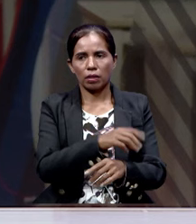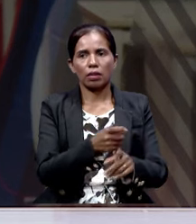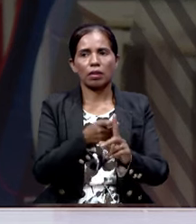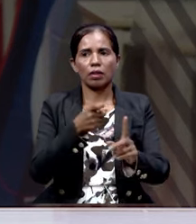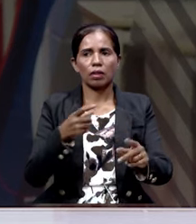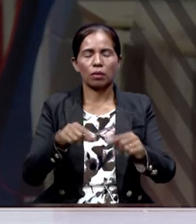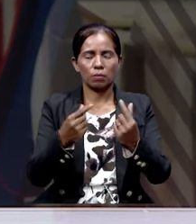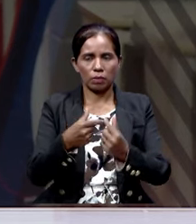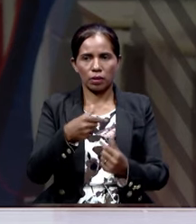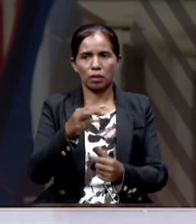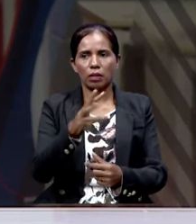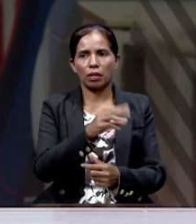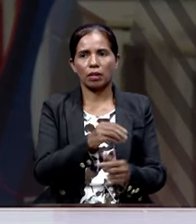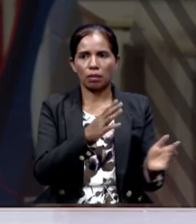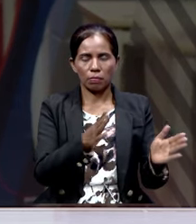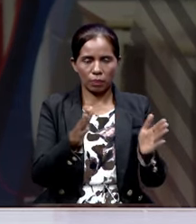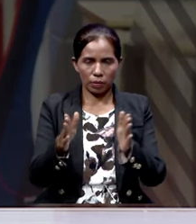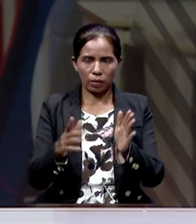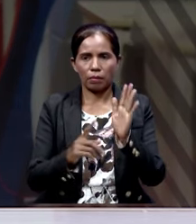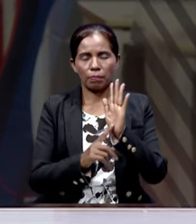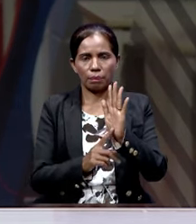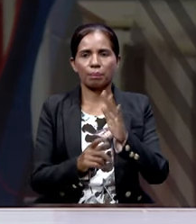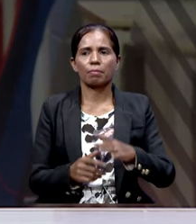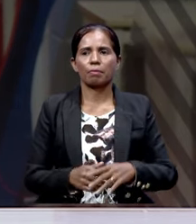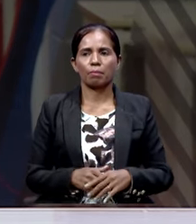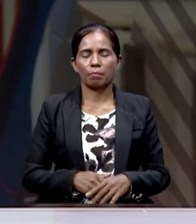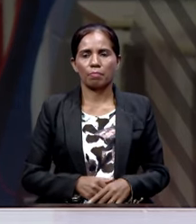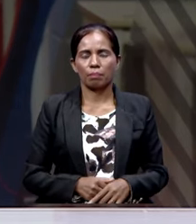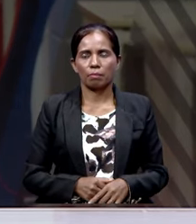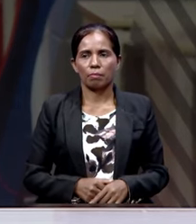da equipa Zemen para Parana.